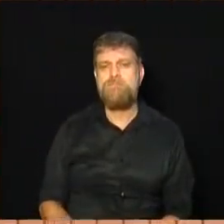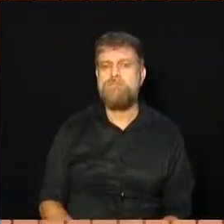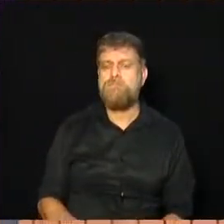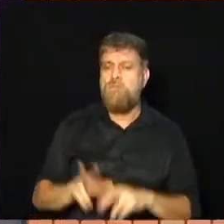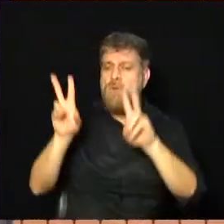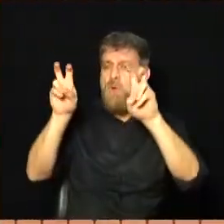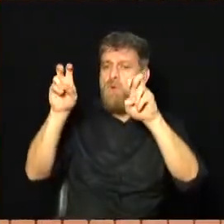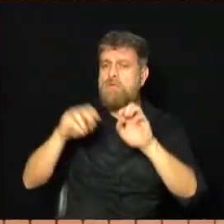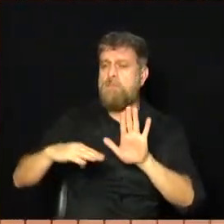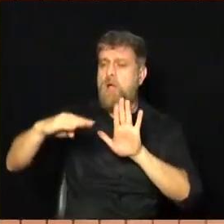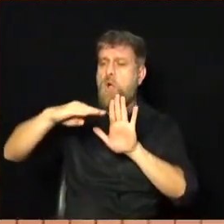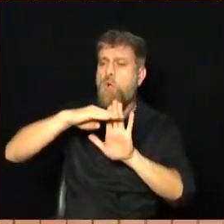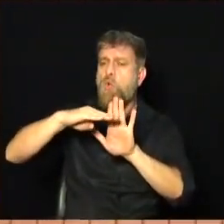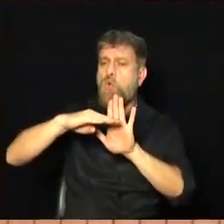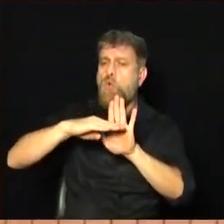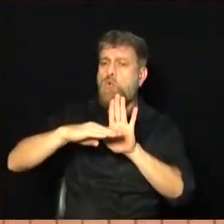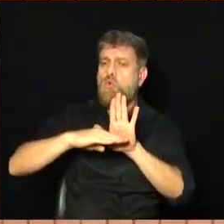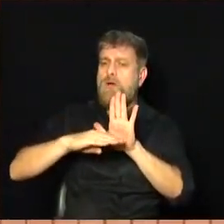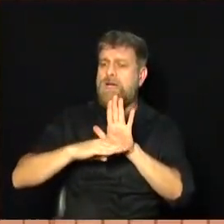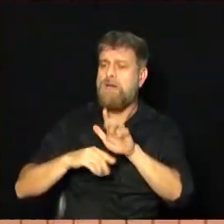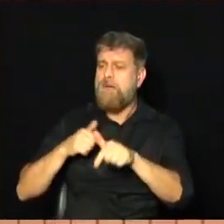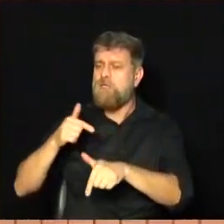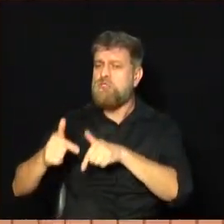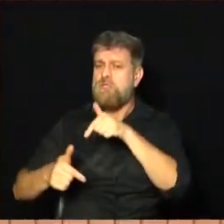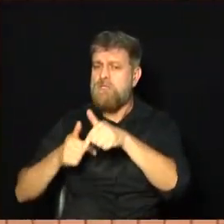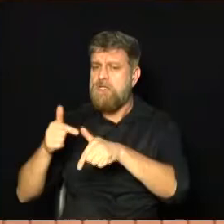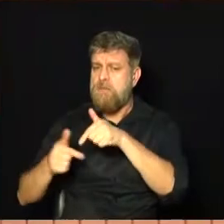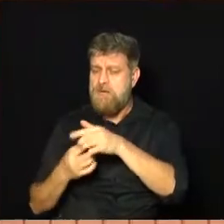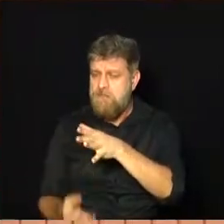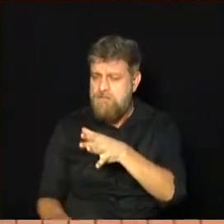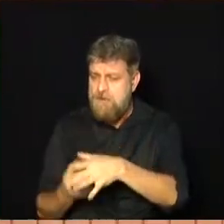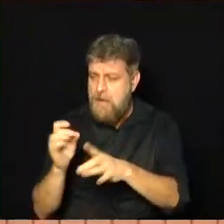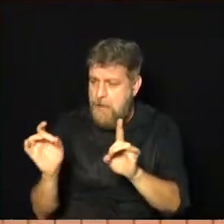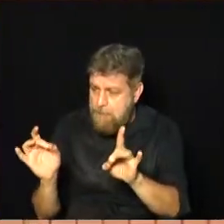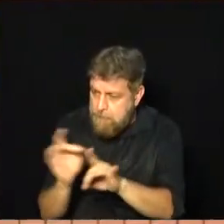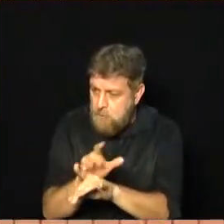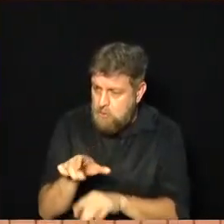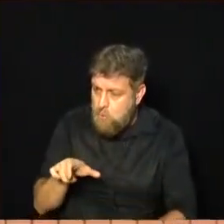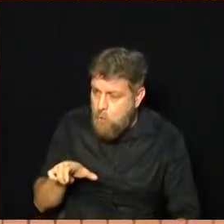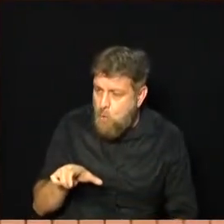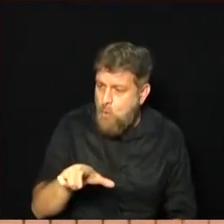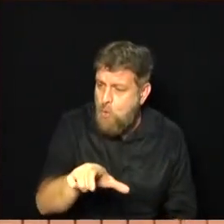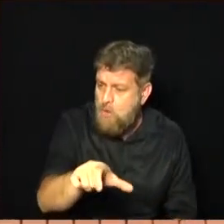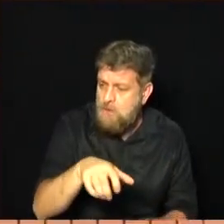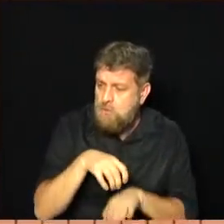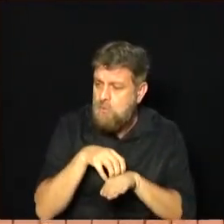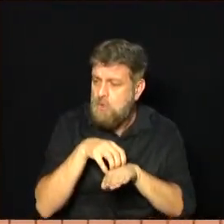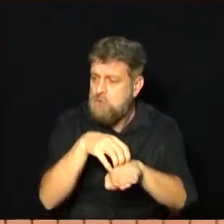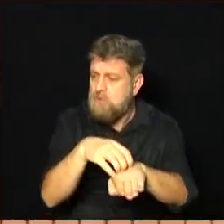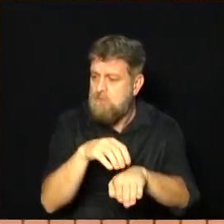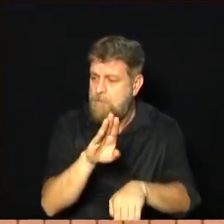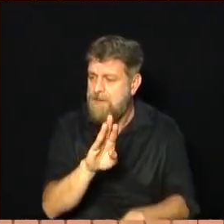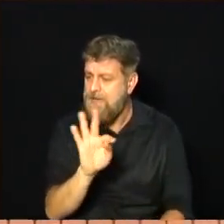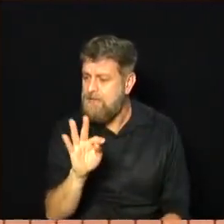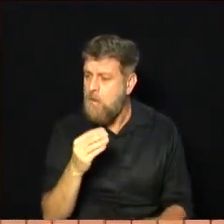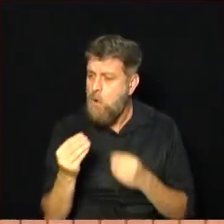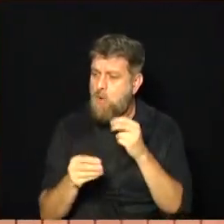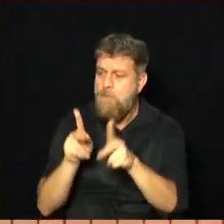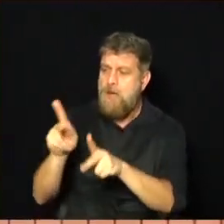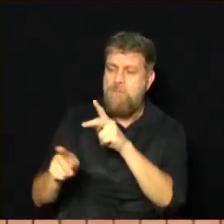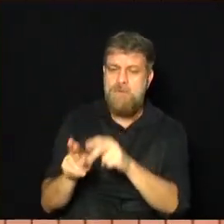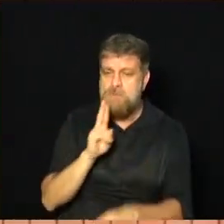do cronograma de trabalho, né, da implantação do BRT, como que a gente pode falar para a população